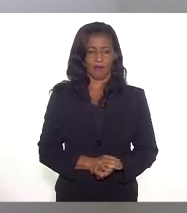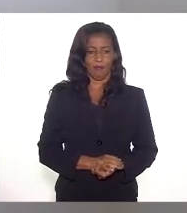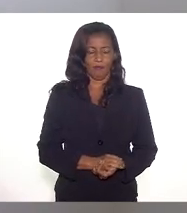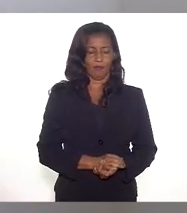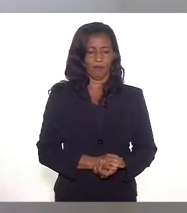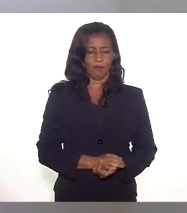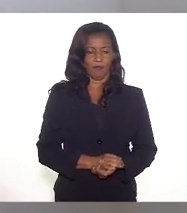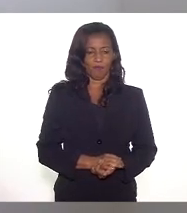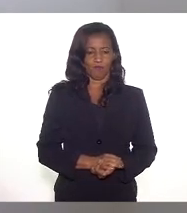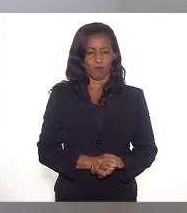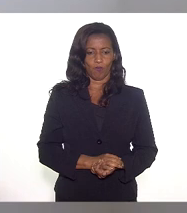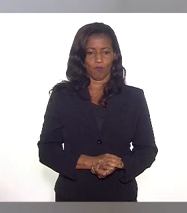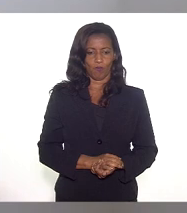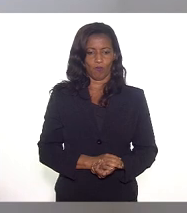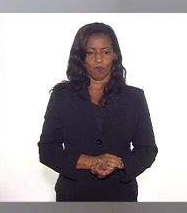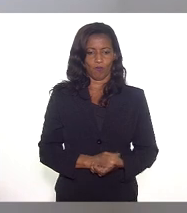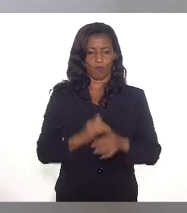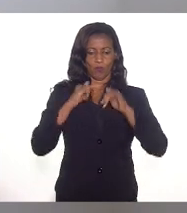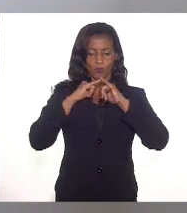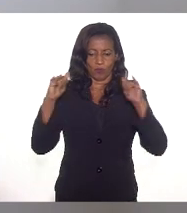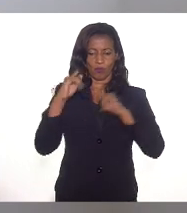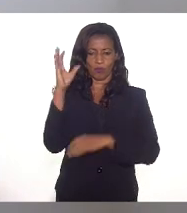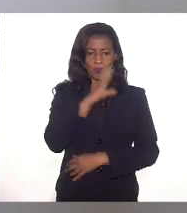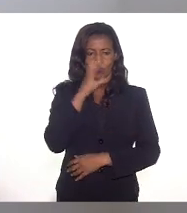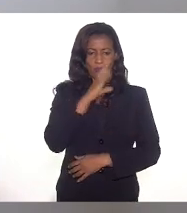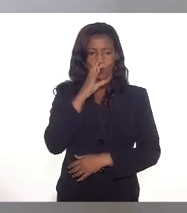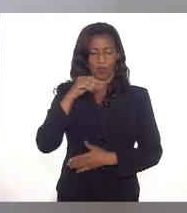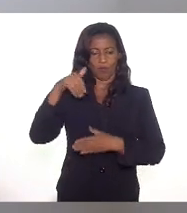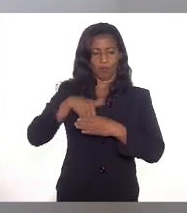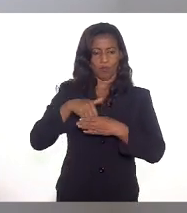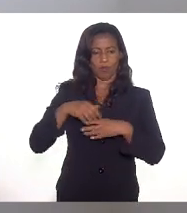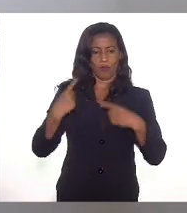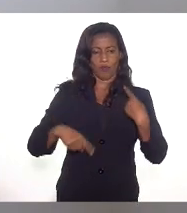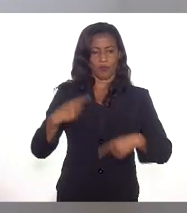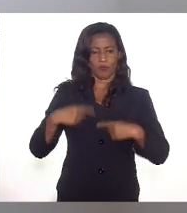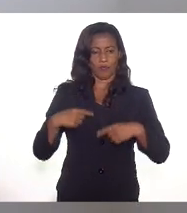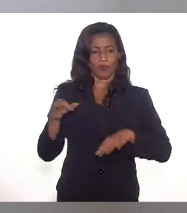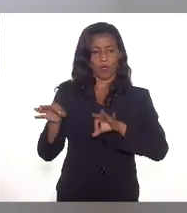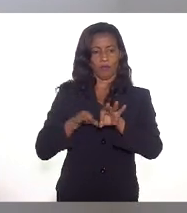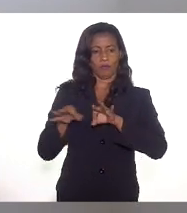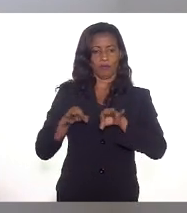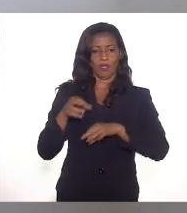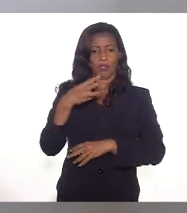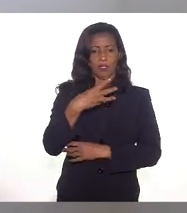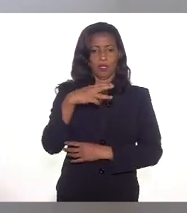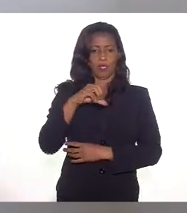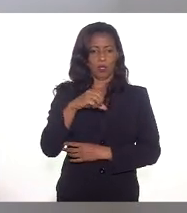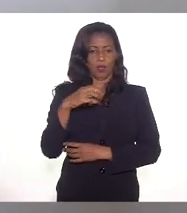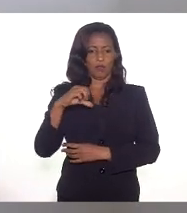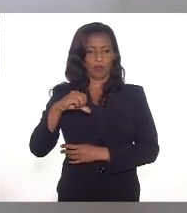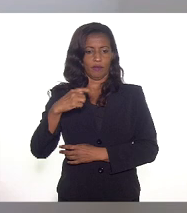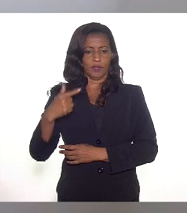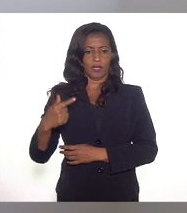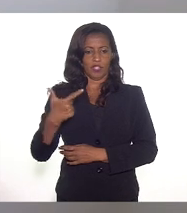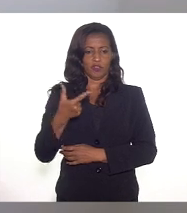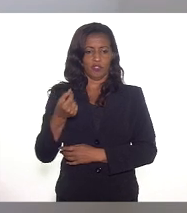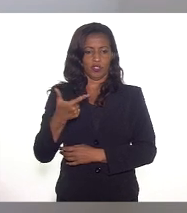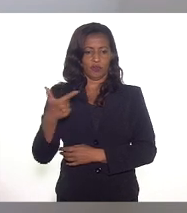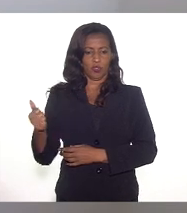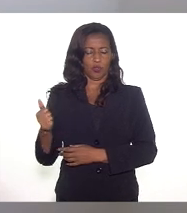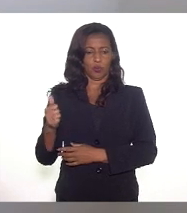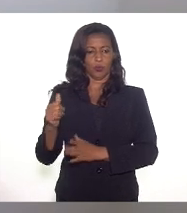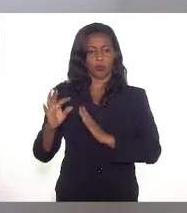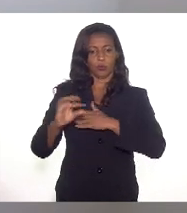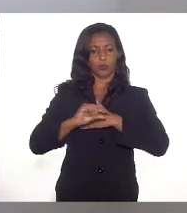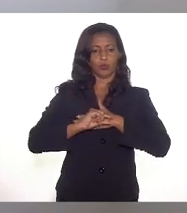mudanças. Anuncio, em regime de urgência, em votação e discussão única, projeto de lei 3997-2021, de autoria do